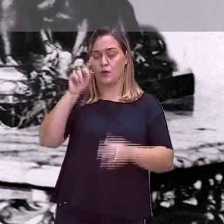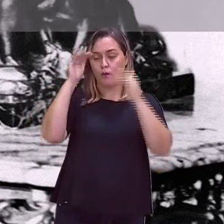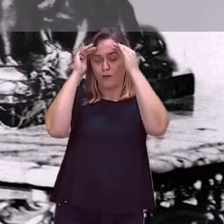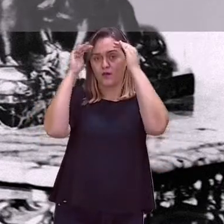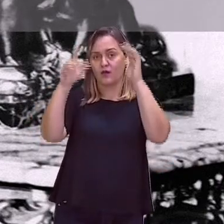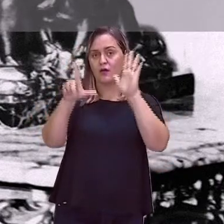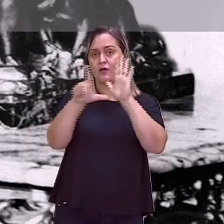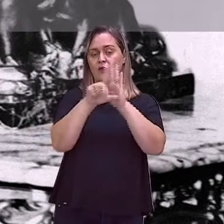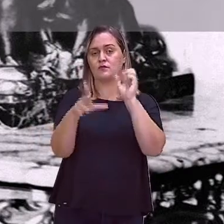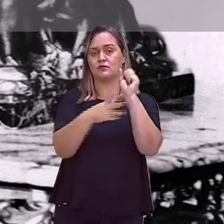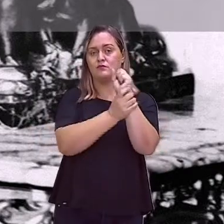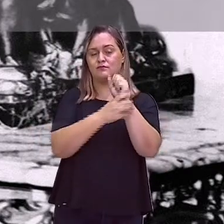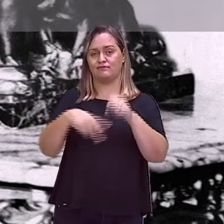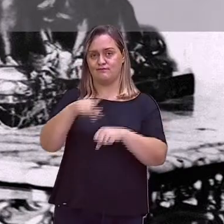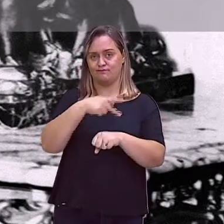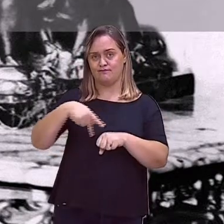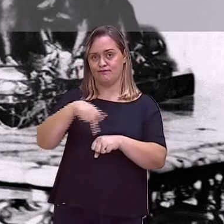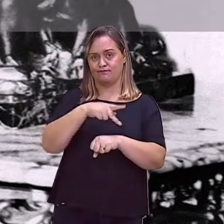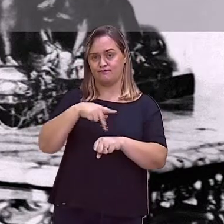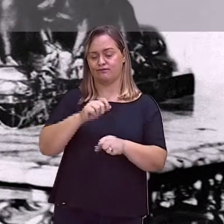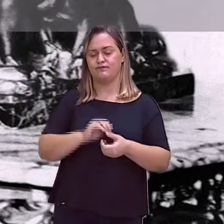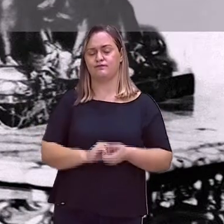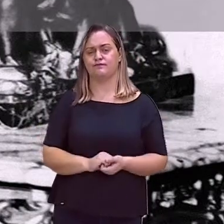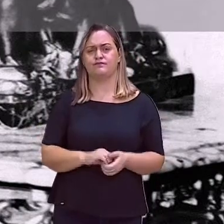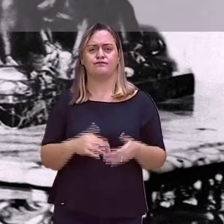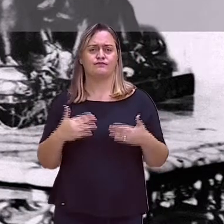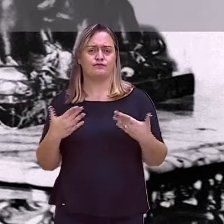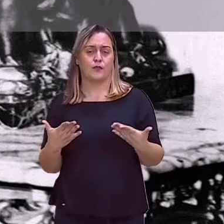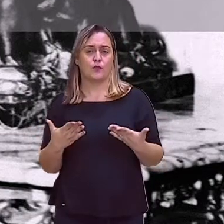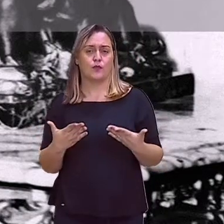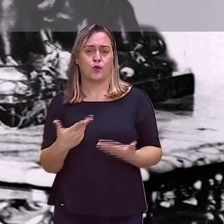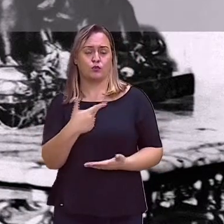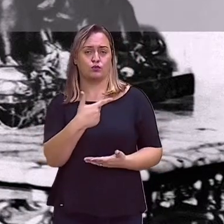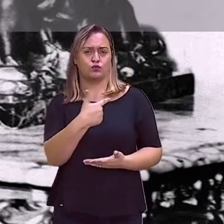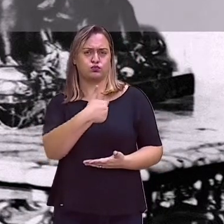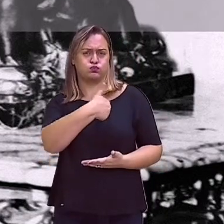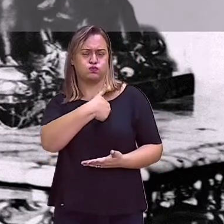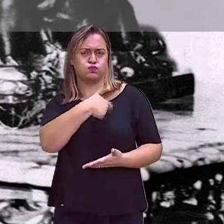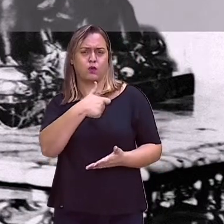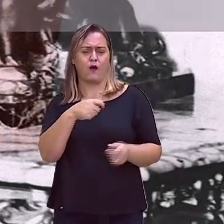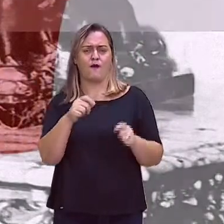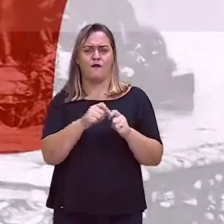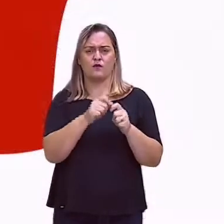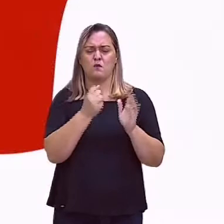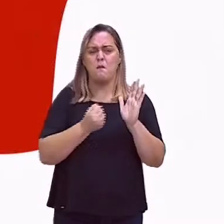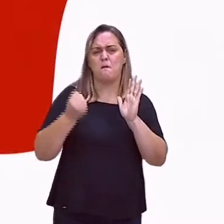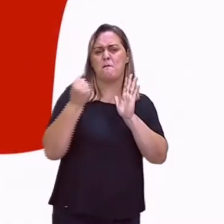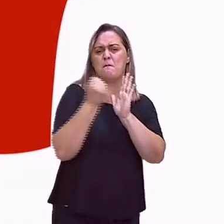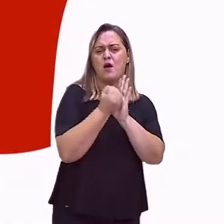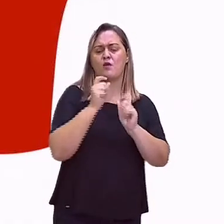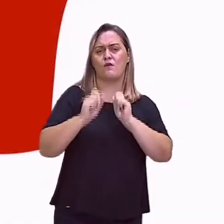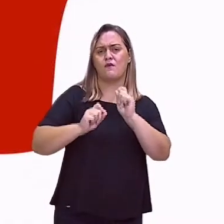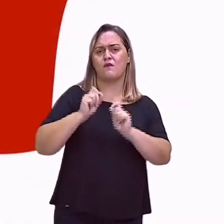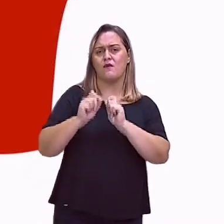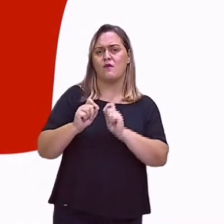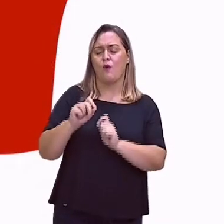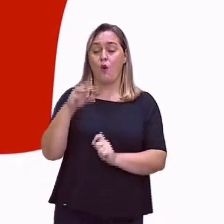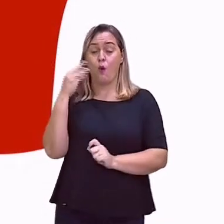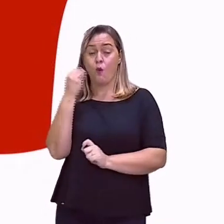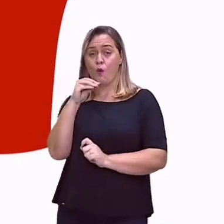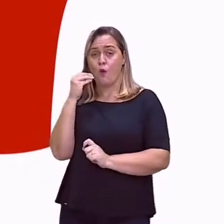Nacional. Como mencionado, o grande feito de Vargas foi ter conseguido convencer as classes média